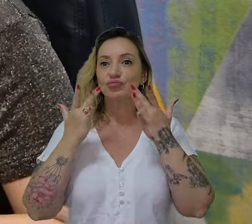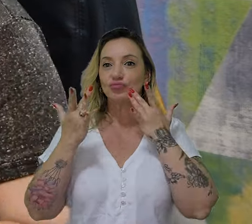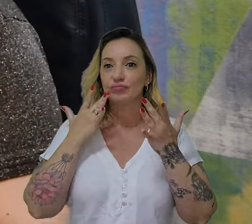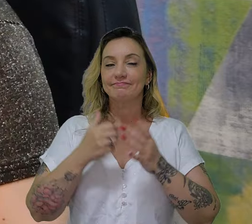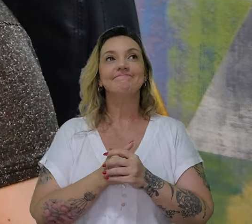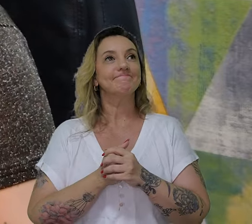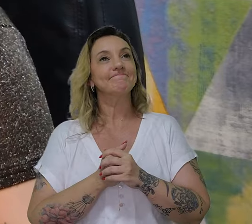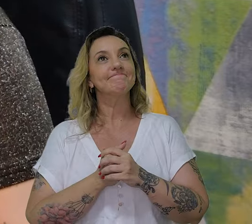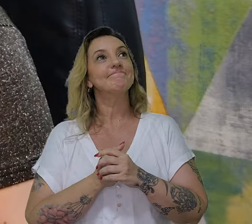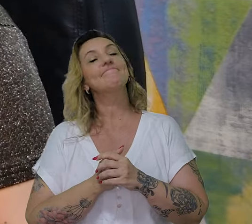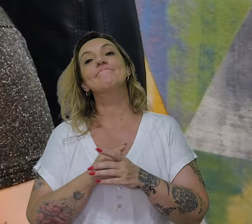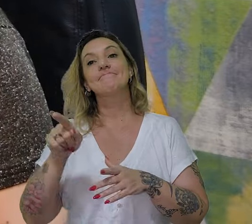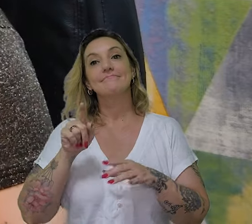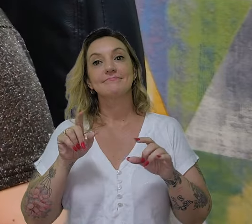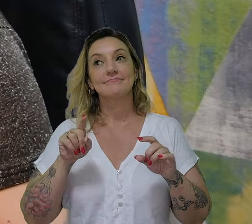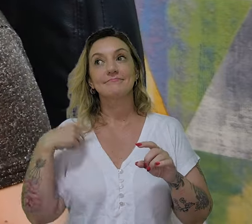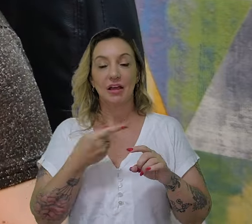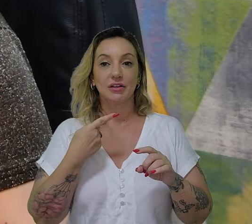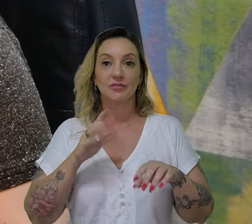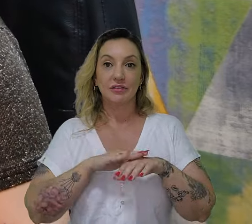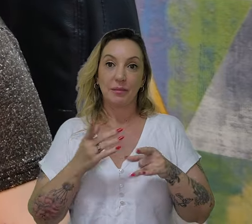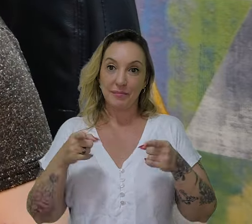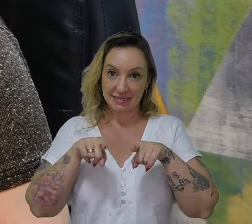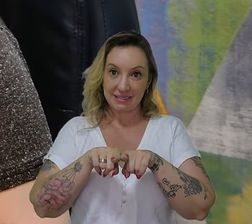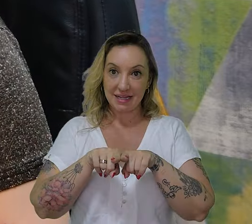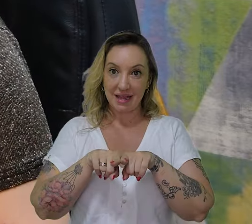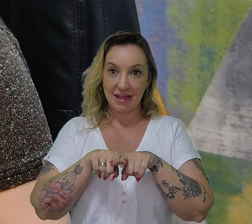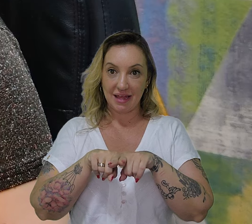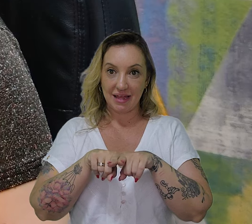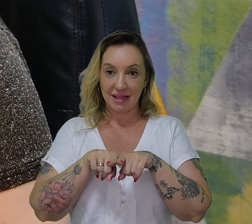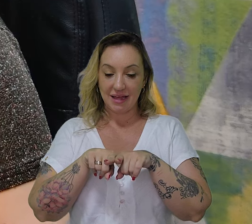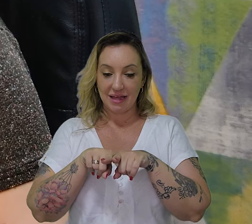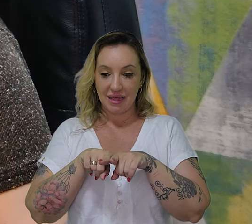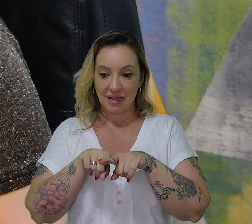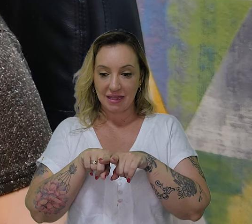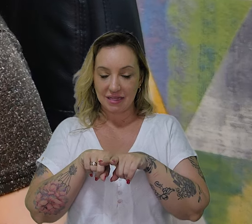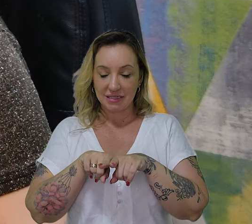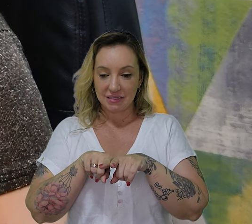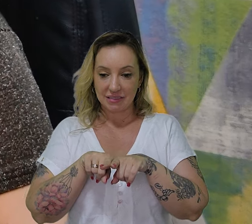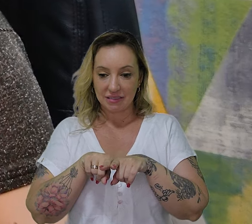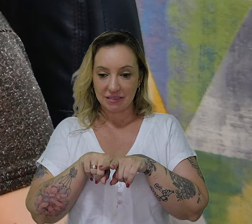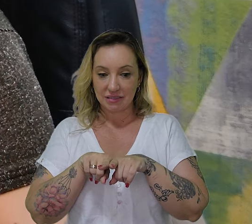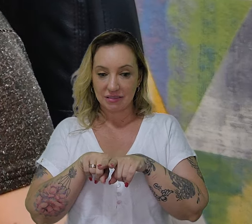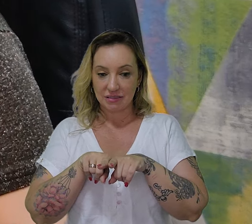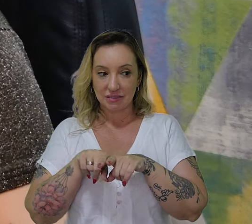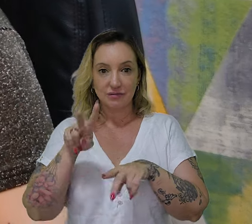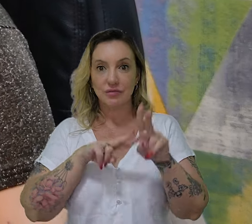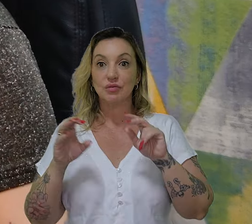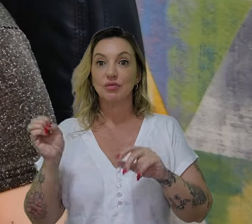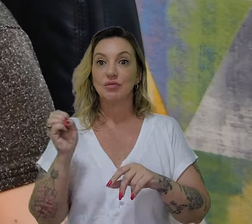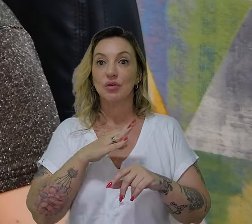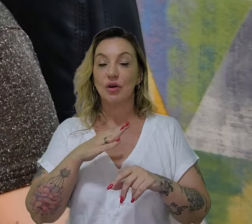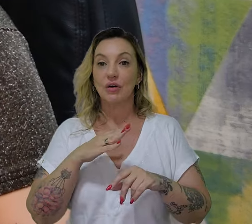Daí eles fizeram a gente fez uma parceria de um visual novel a